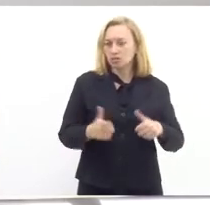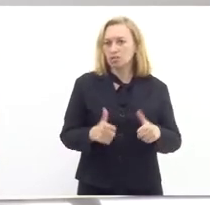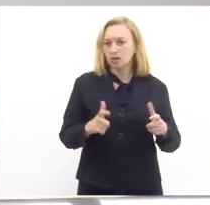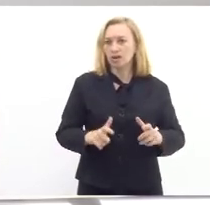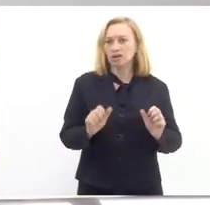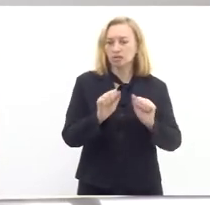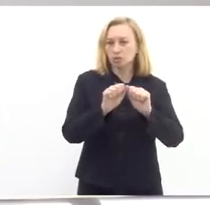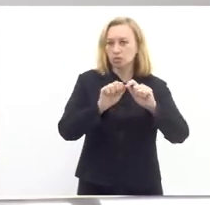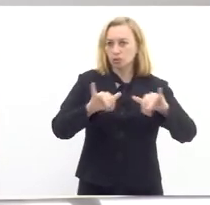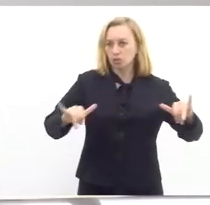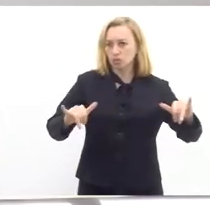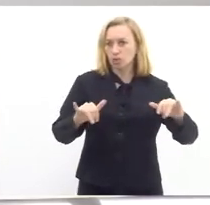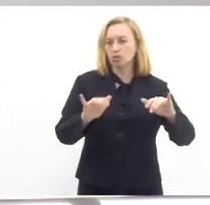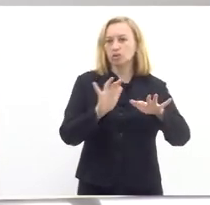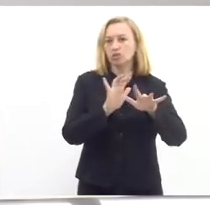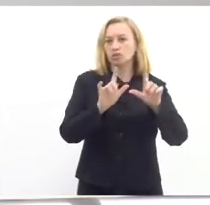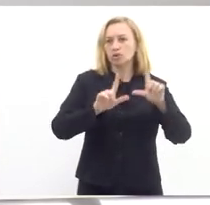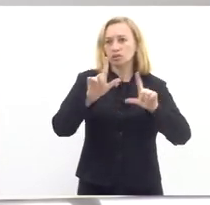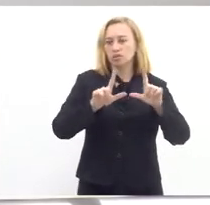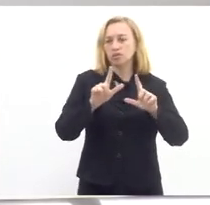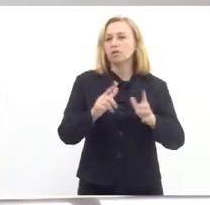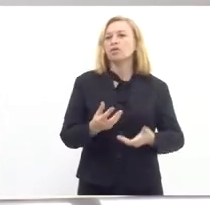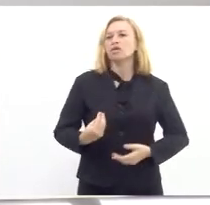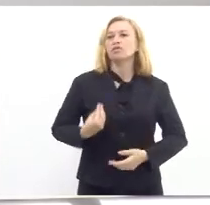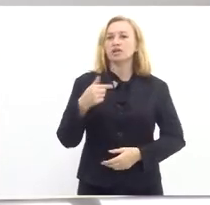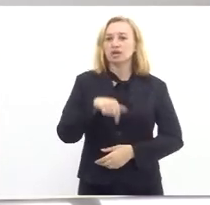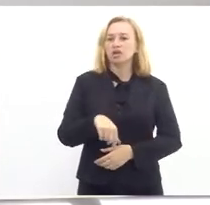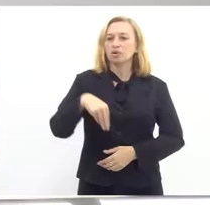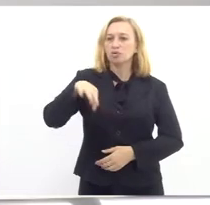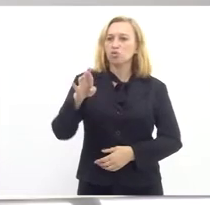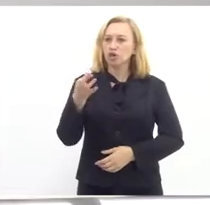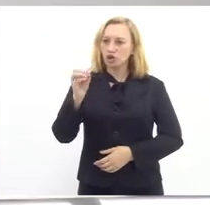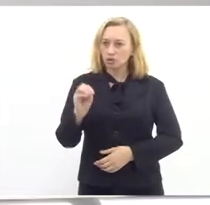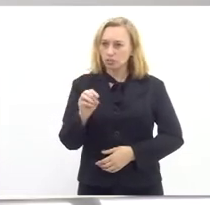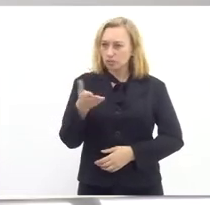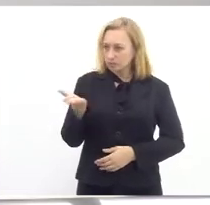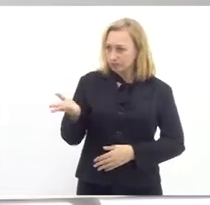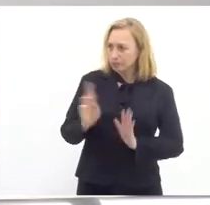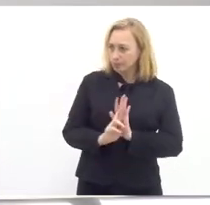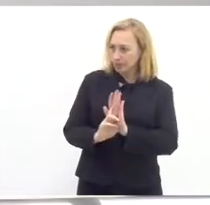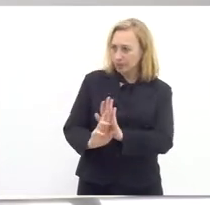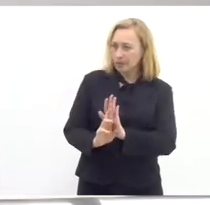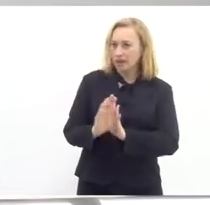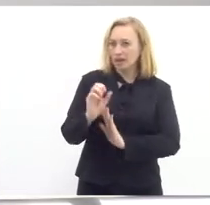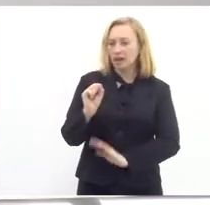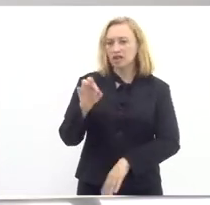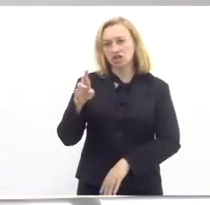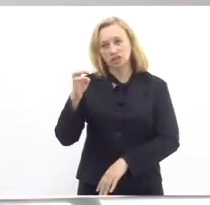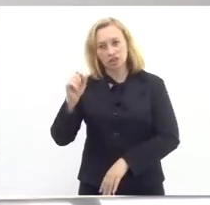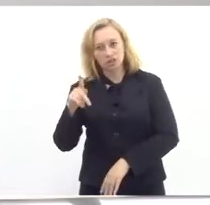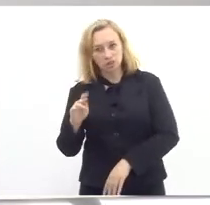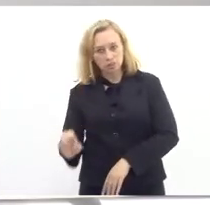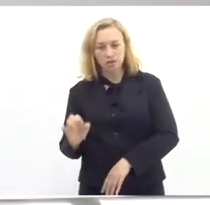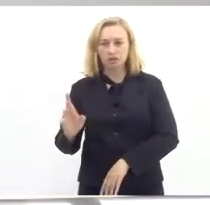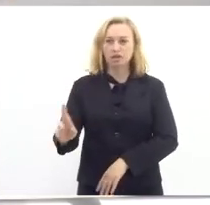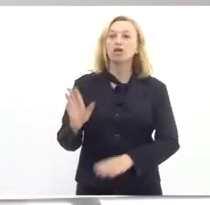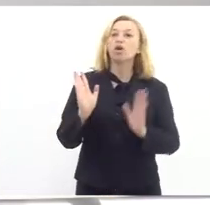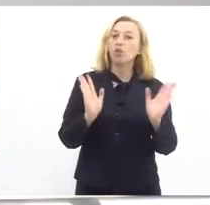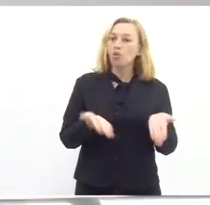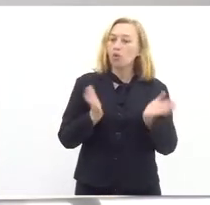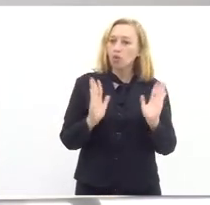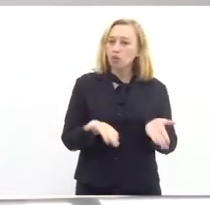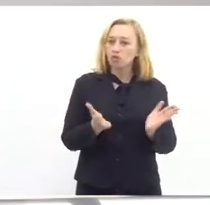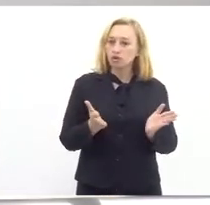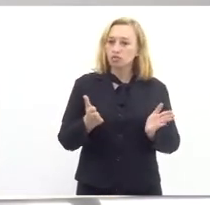mídia. Então, está presente aqui o Murilo, cadê o Murilo? Que é o representante da Getransp, e que hoje nós